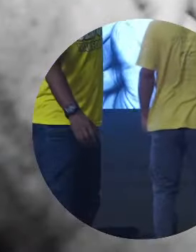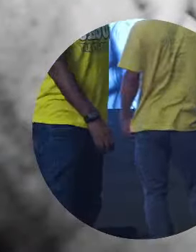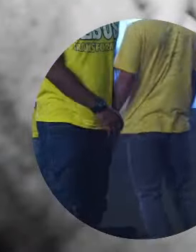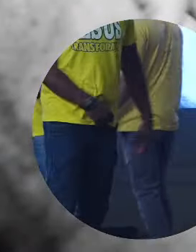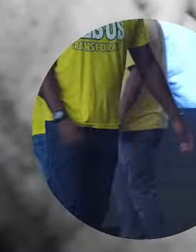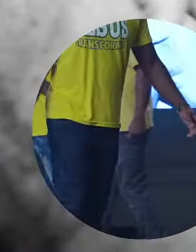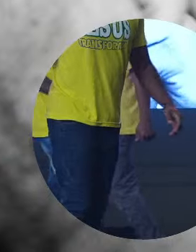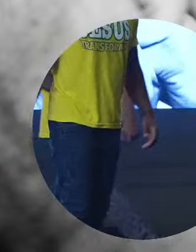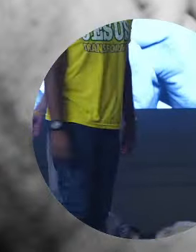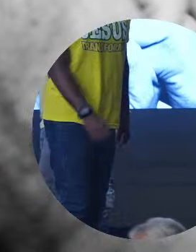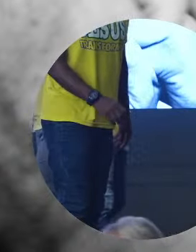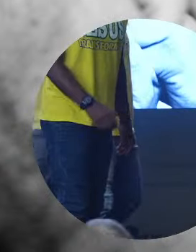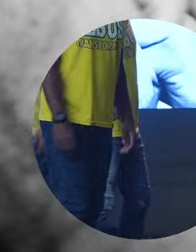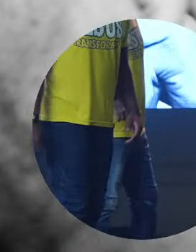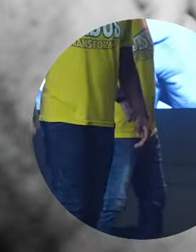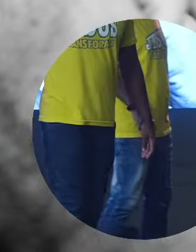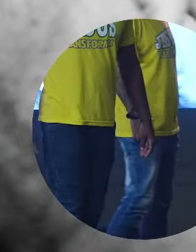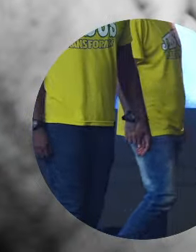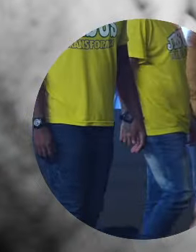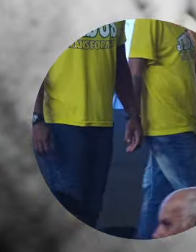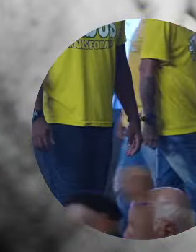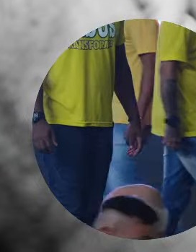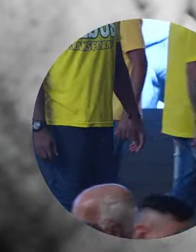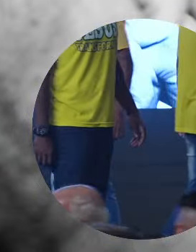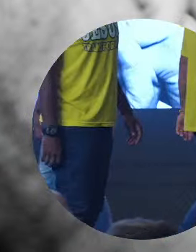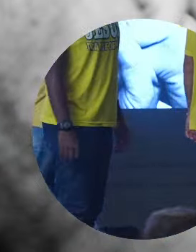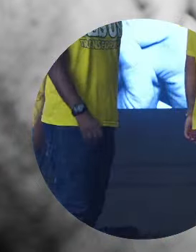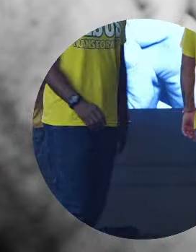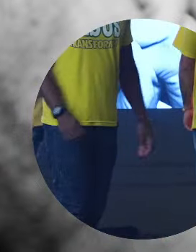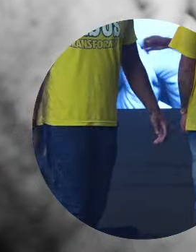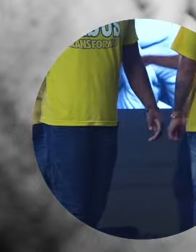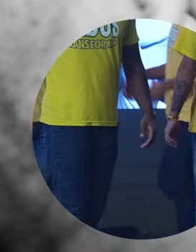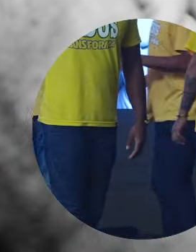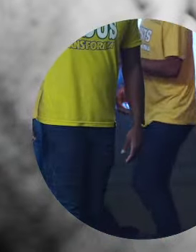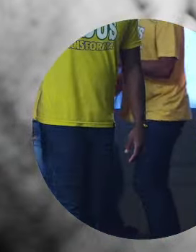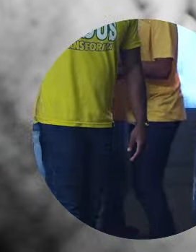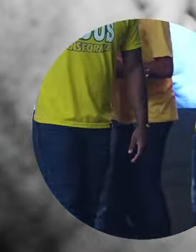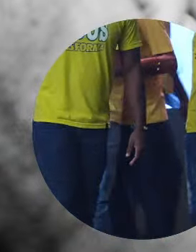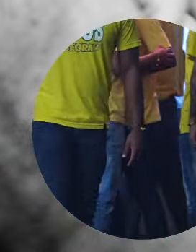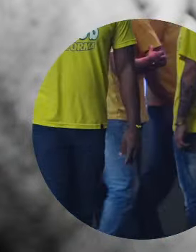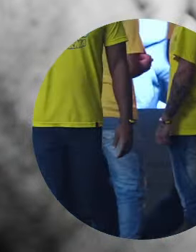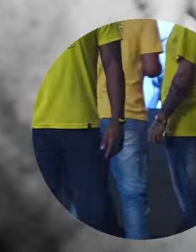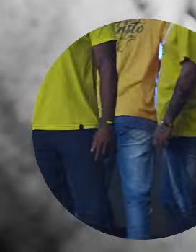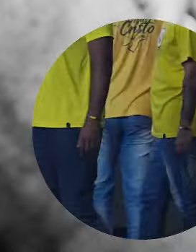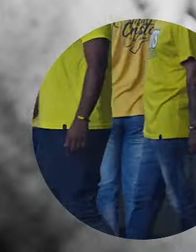Sobre o peito.